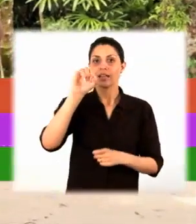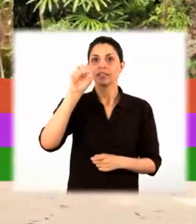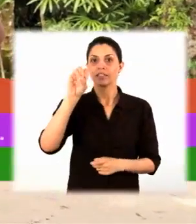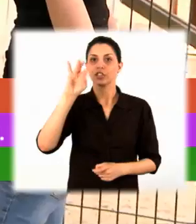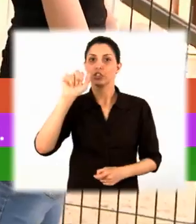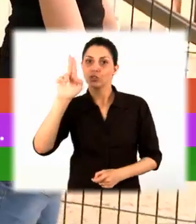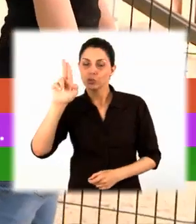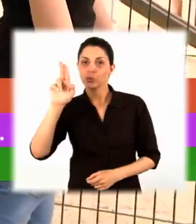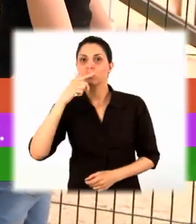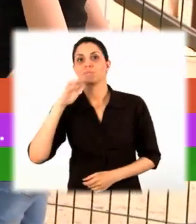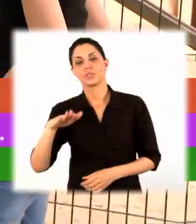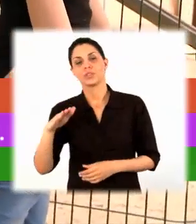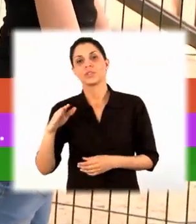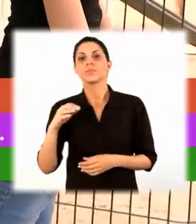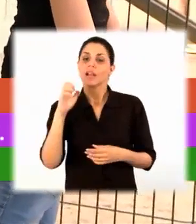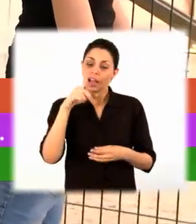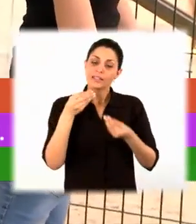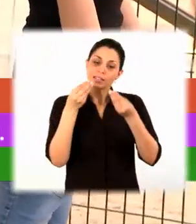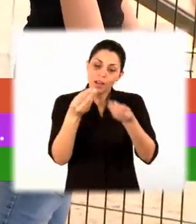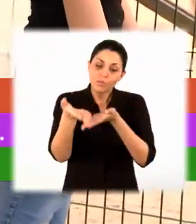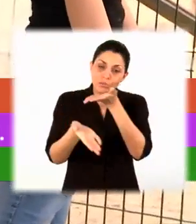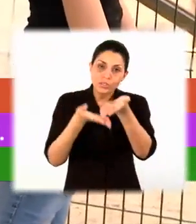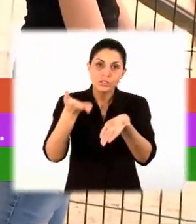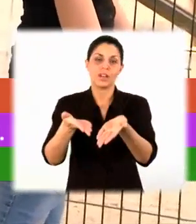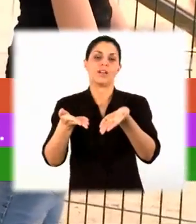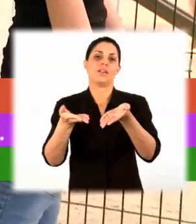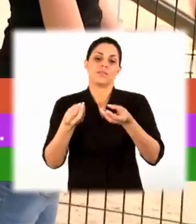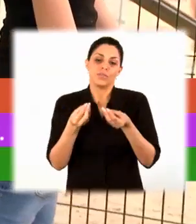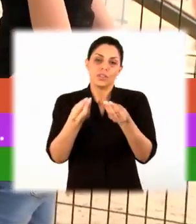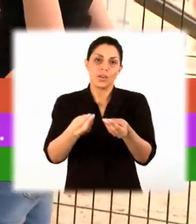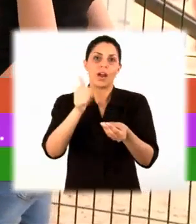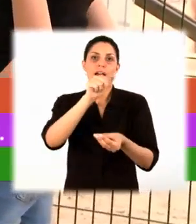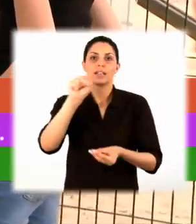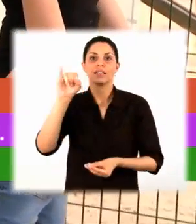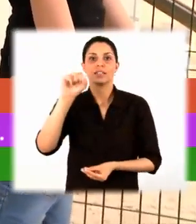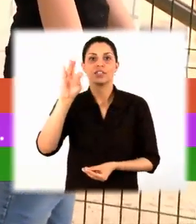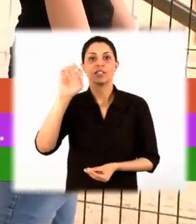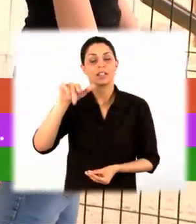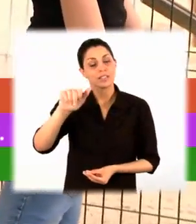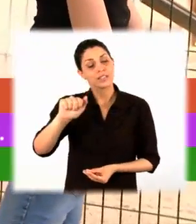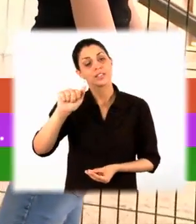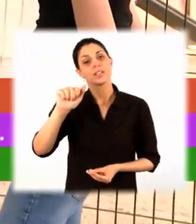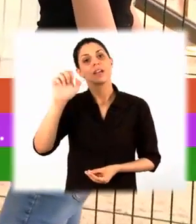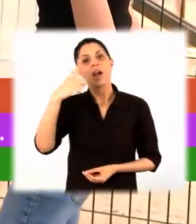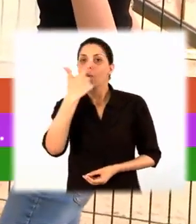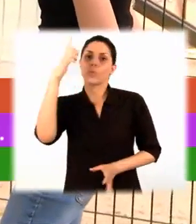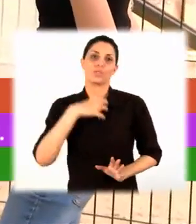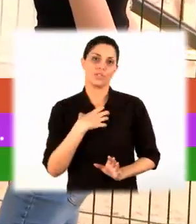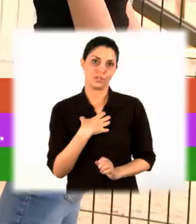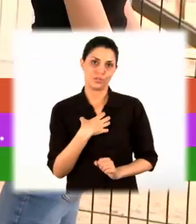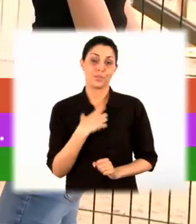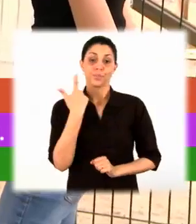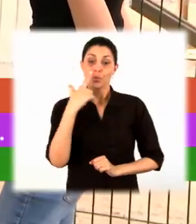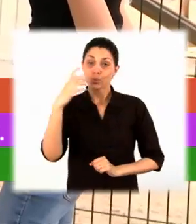ao menino. Deu cuidados, né? Forneceu assistência, né? Então, aí eu tenho um outro sentido. Nesse